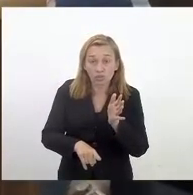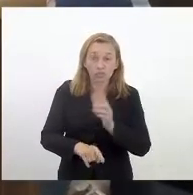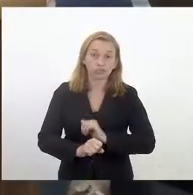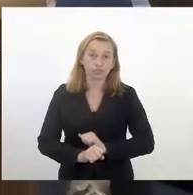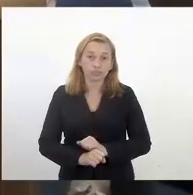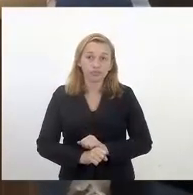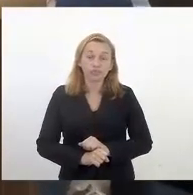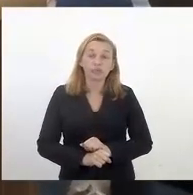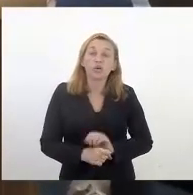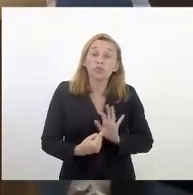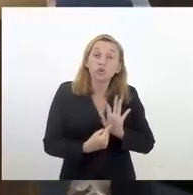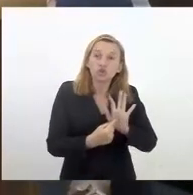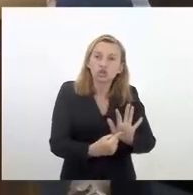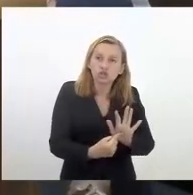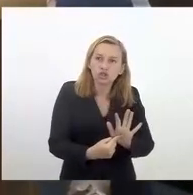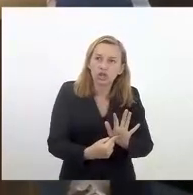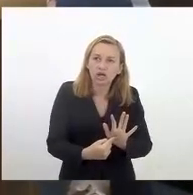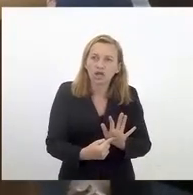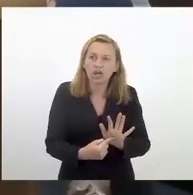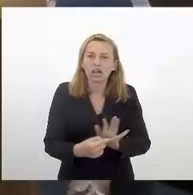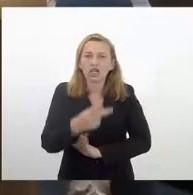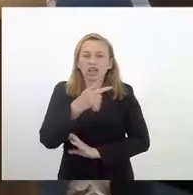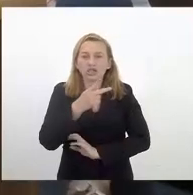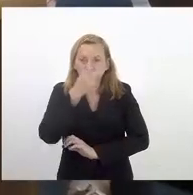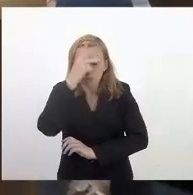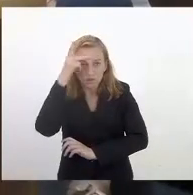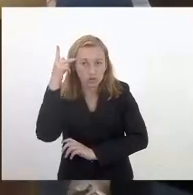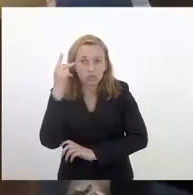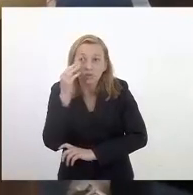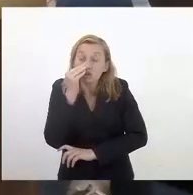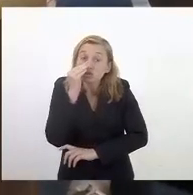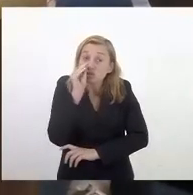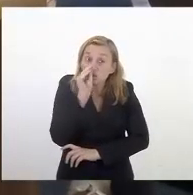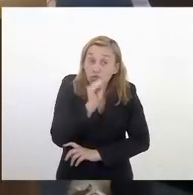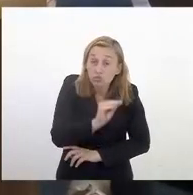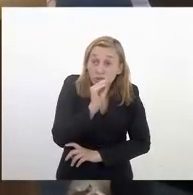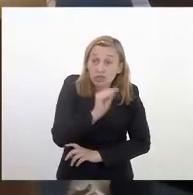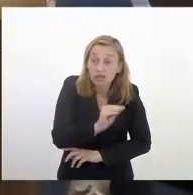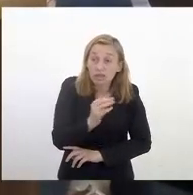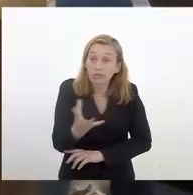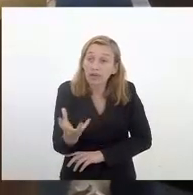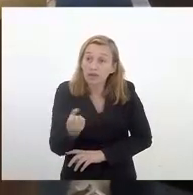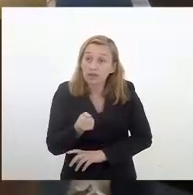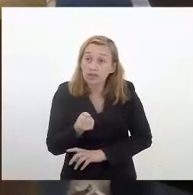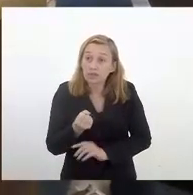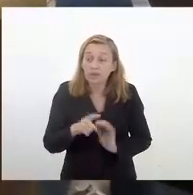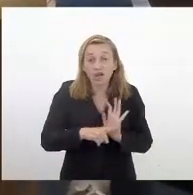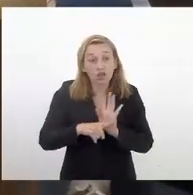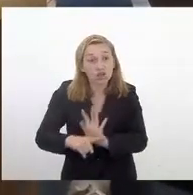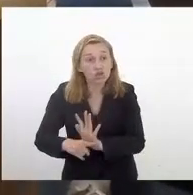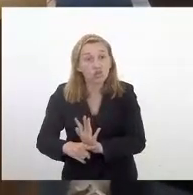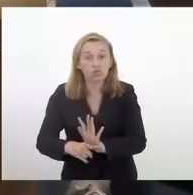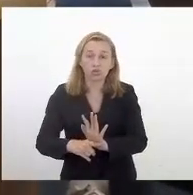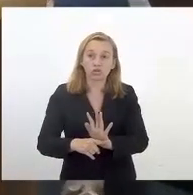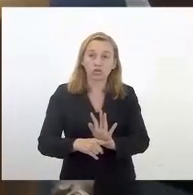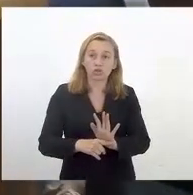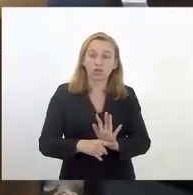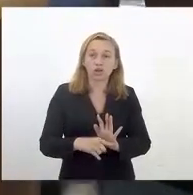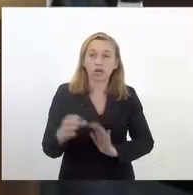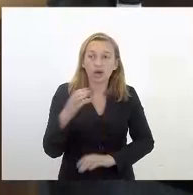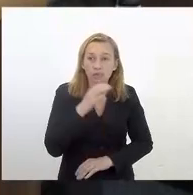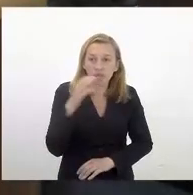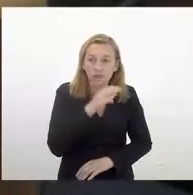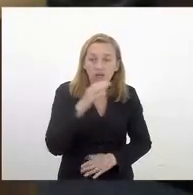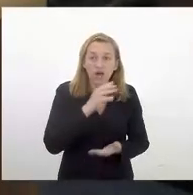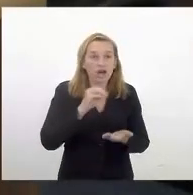humilhadas para receber o auxílio emergencial o aumento da população de rua o minto da